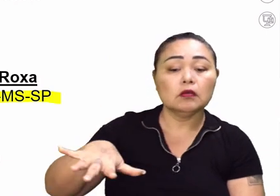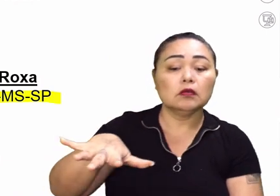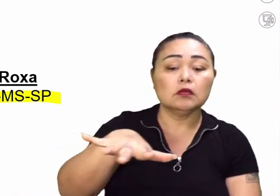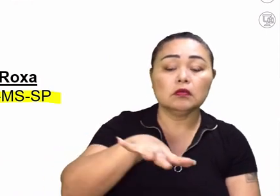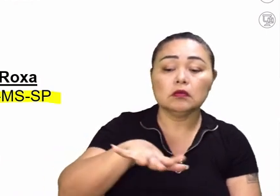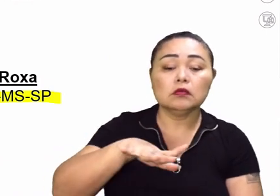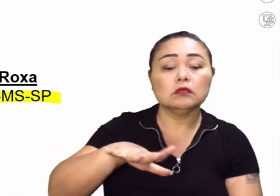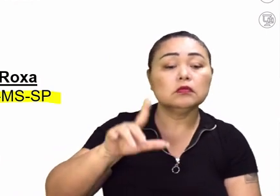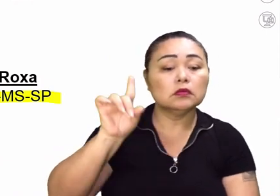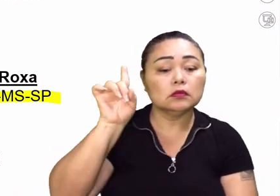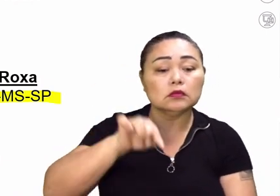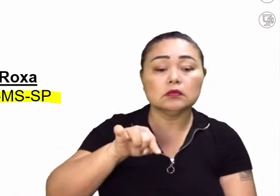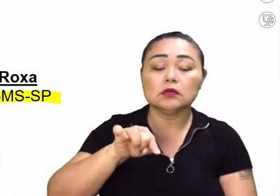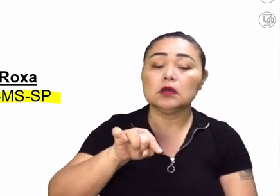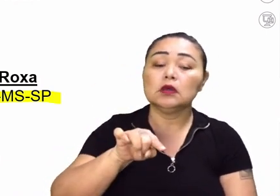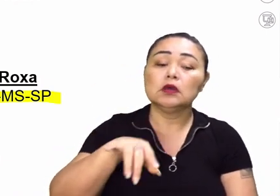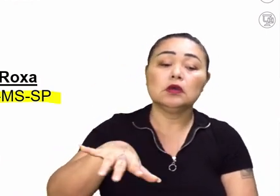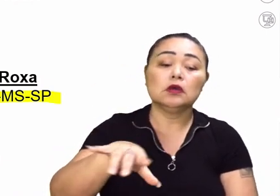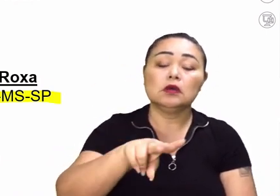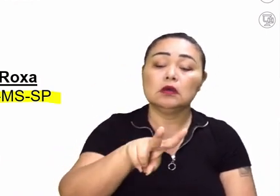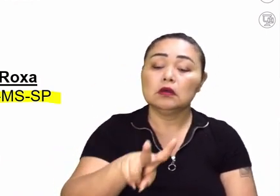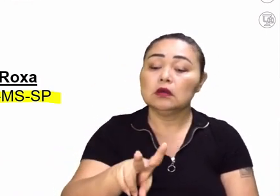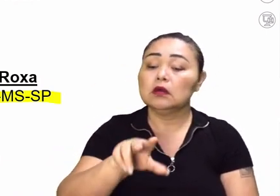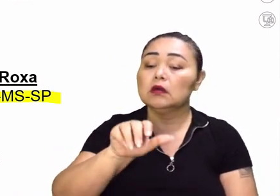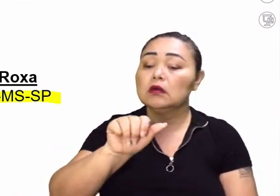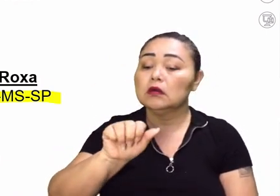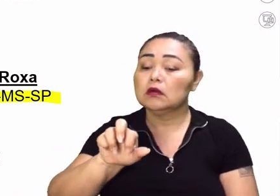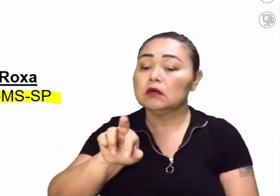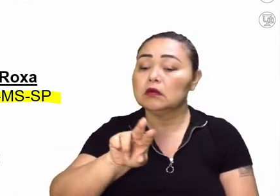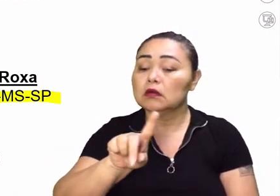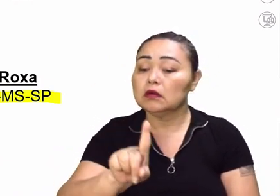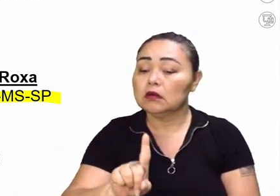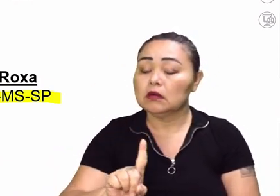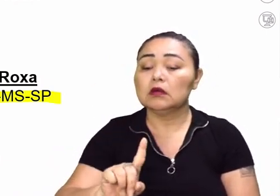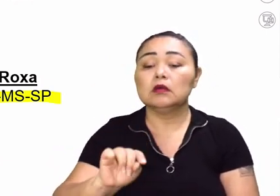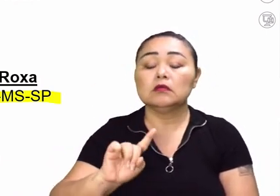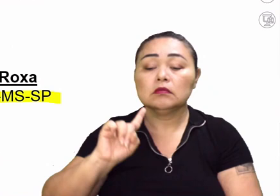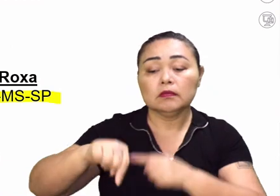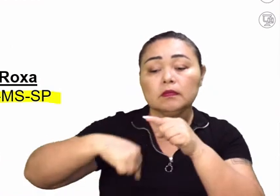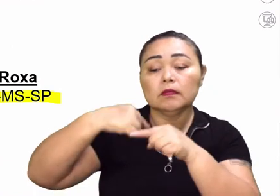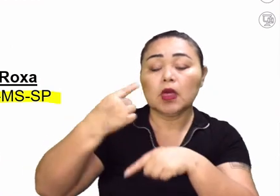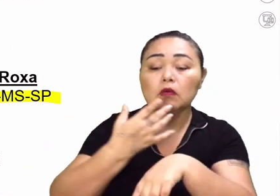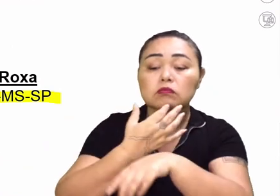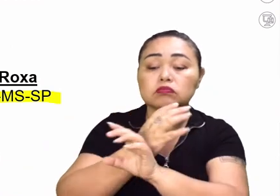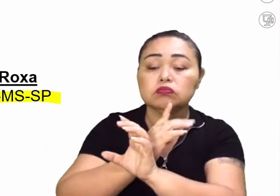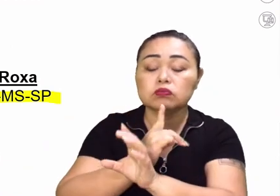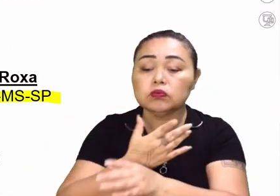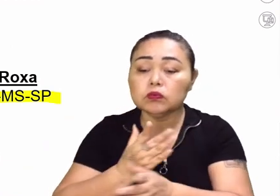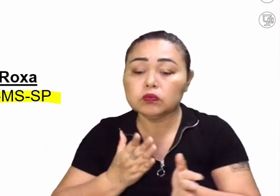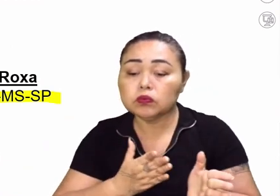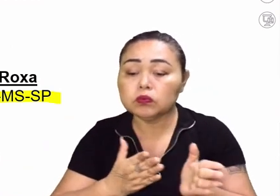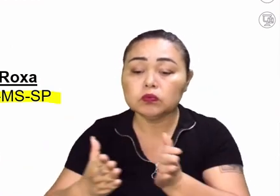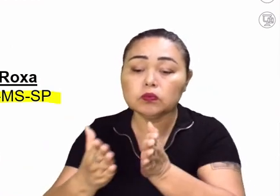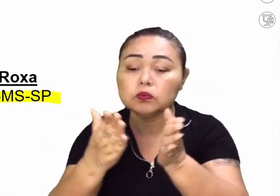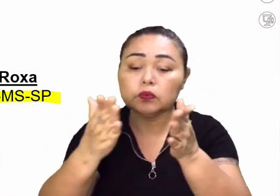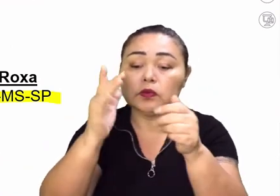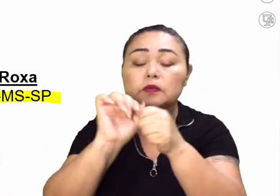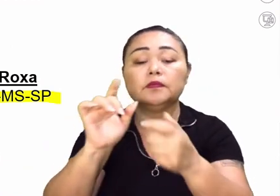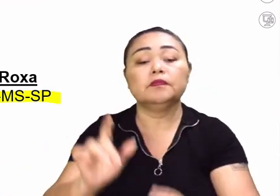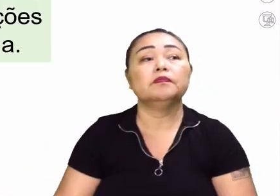Tem vários alunos que aproveita essa área lá do plantio da Várzea após a seca dos rios